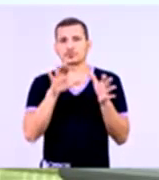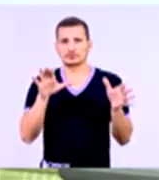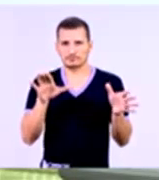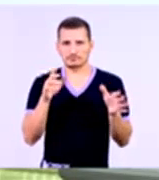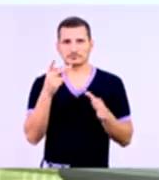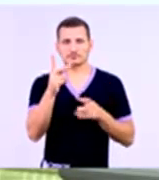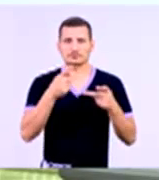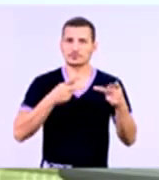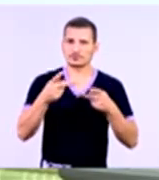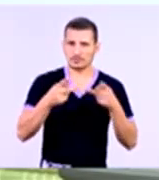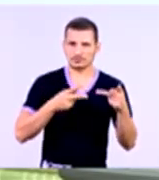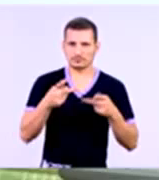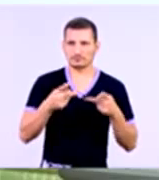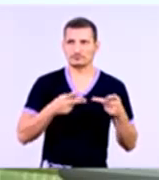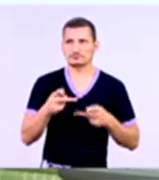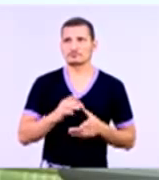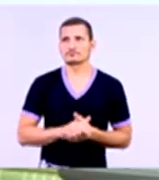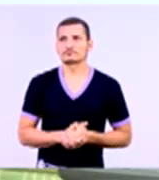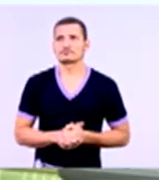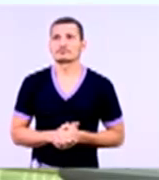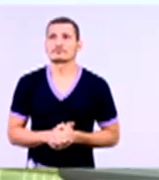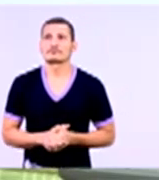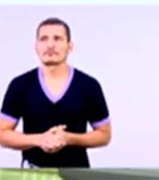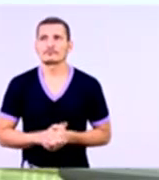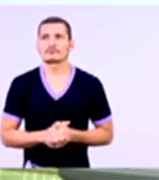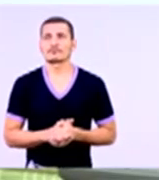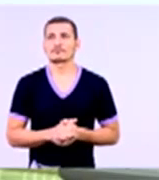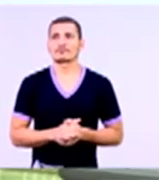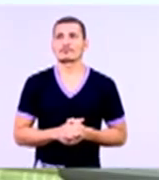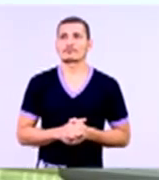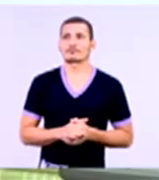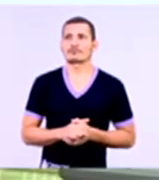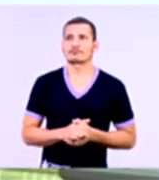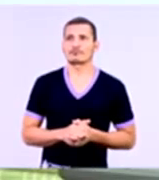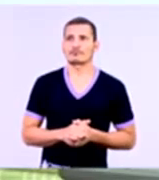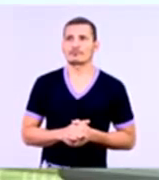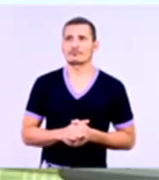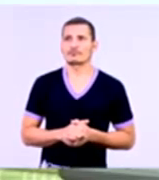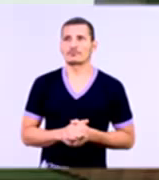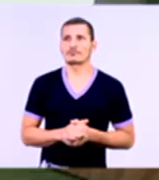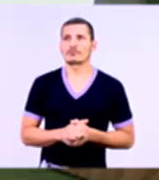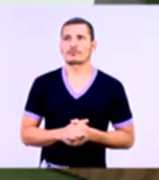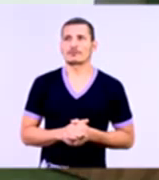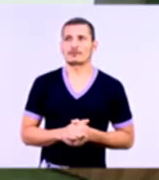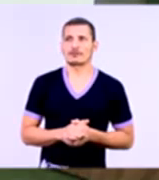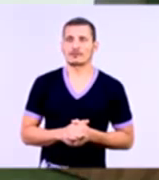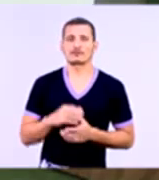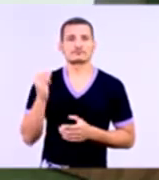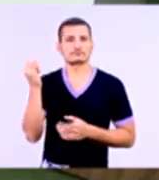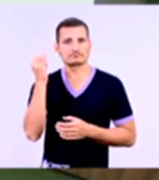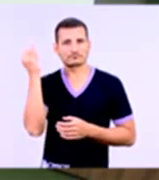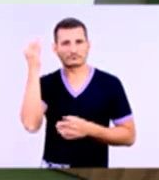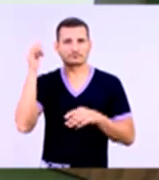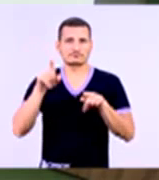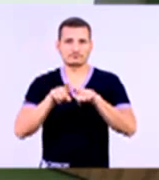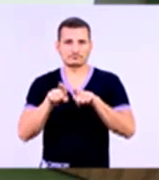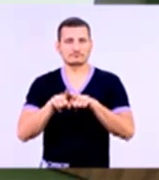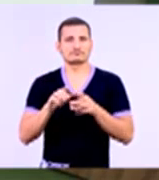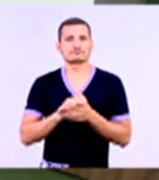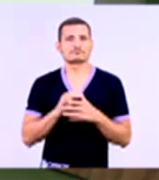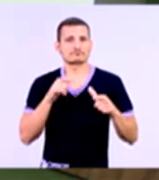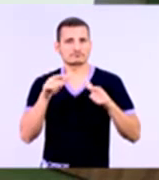seu projeto, independente se existe ou não internet. É importante citar que quando a gente trabalha